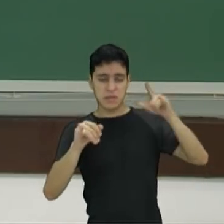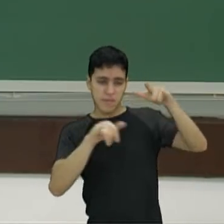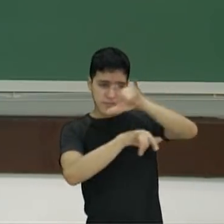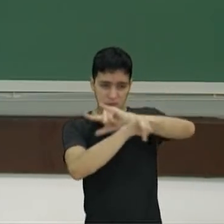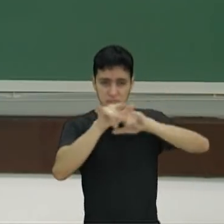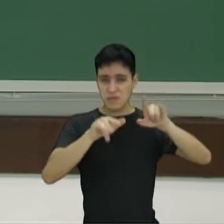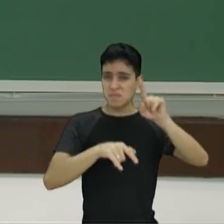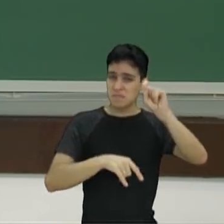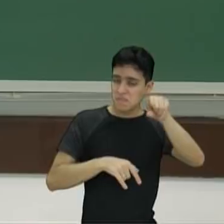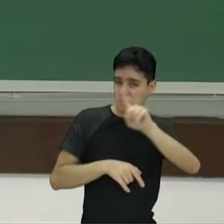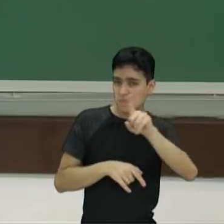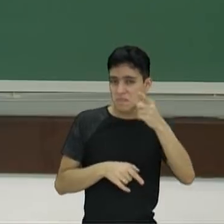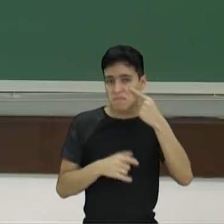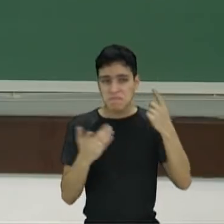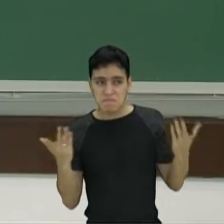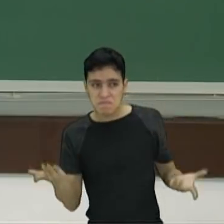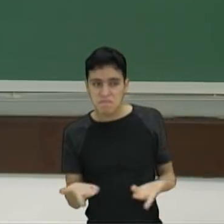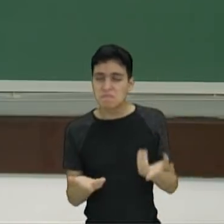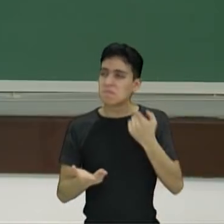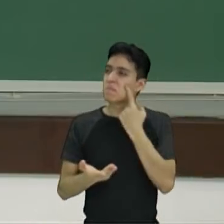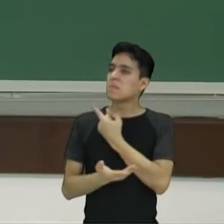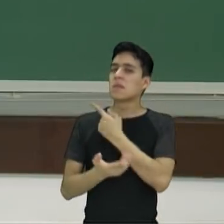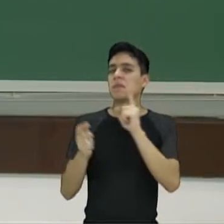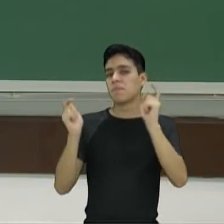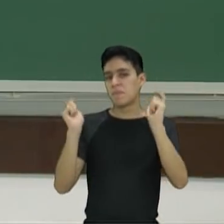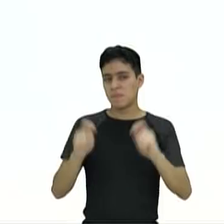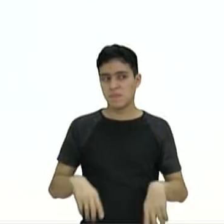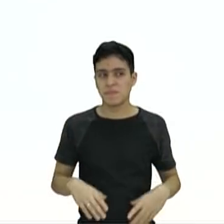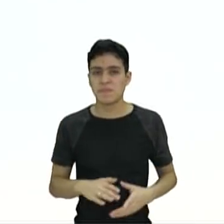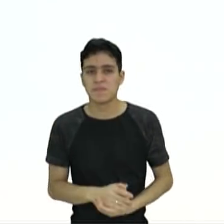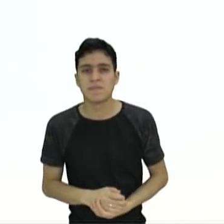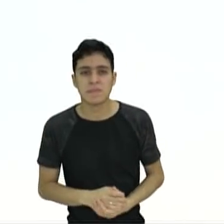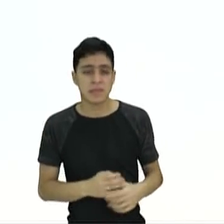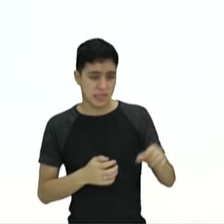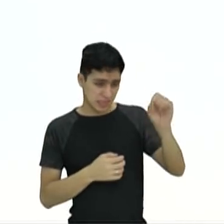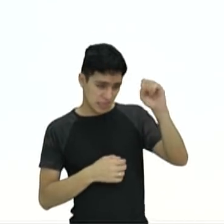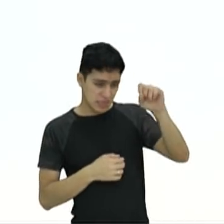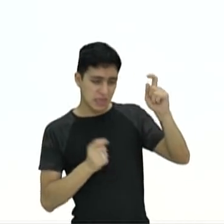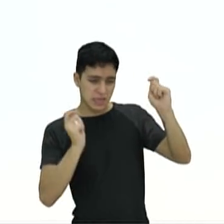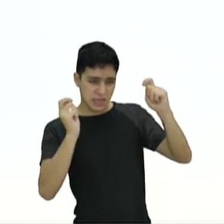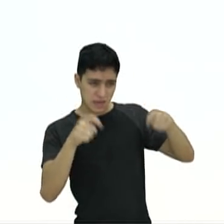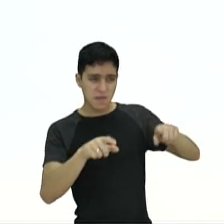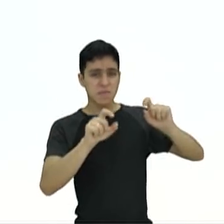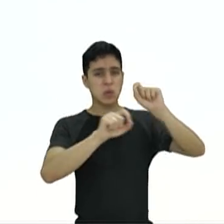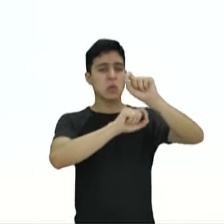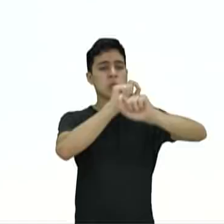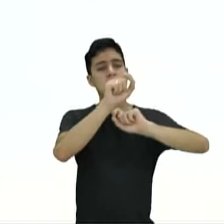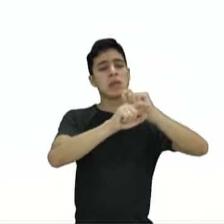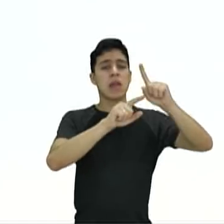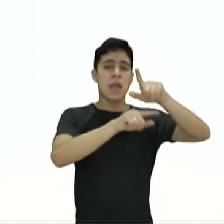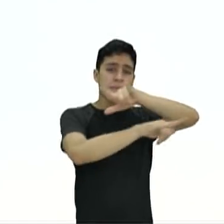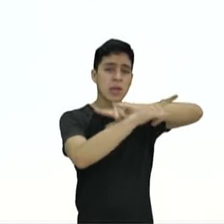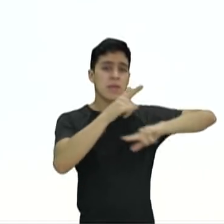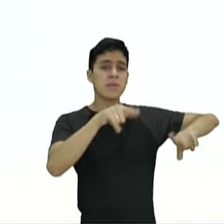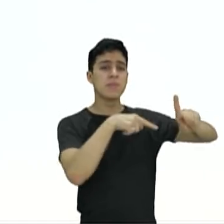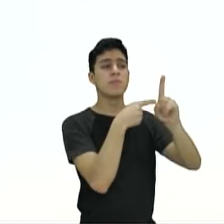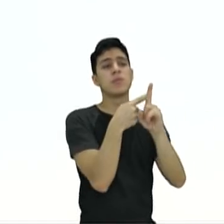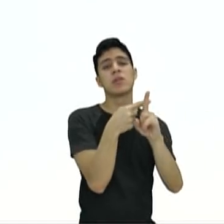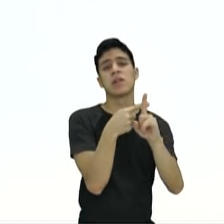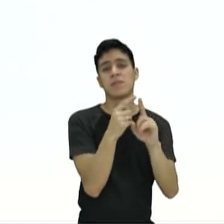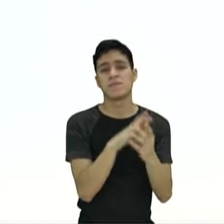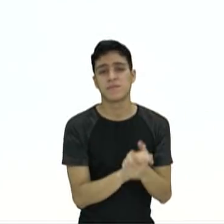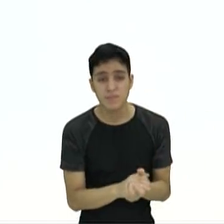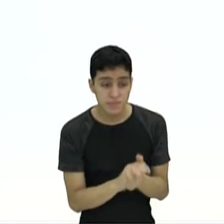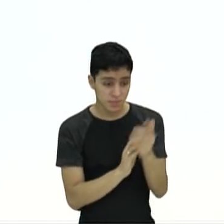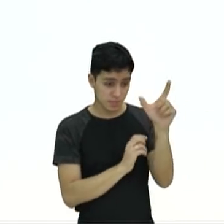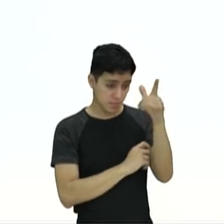não? Veja só a nossa possibilidade. Sim, é possível que tenha tido uma manipulação. Por quê?